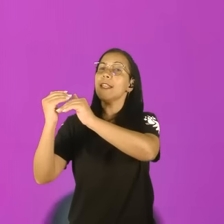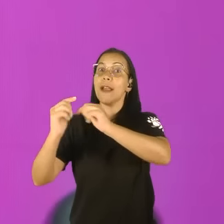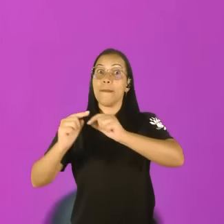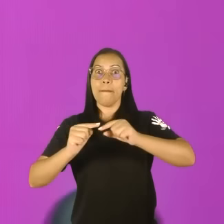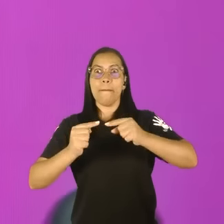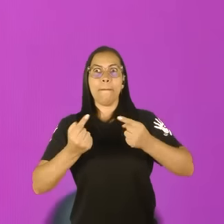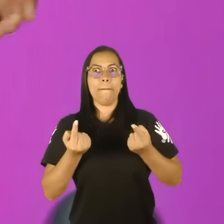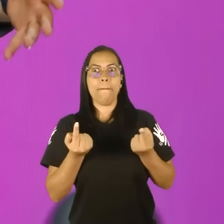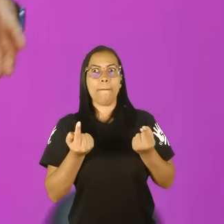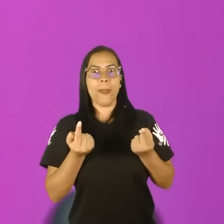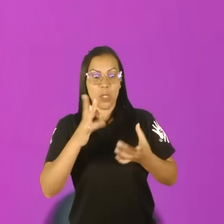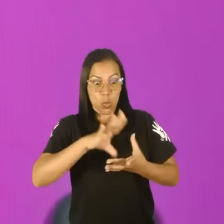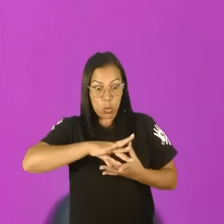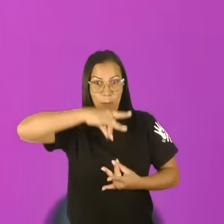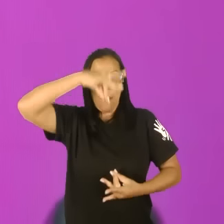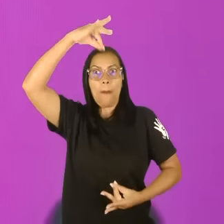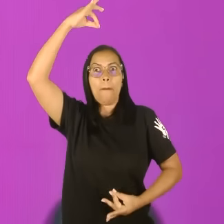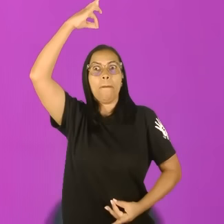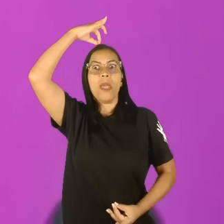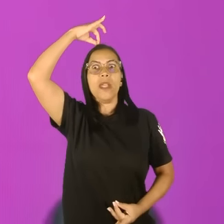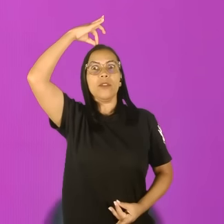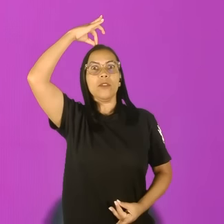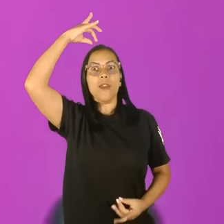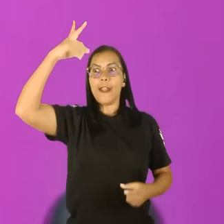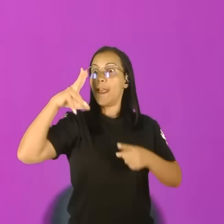manifestou, João Batista.